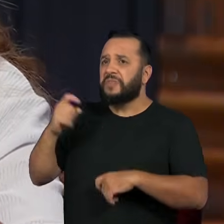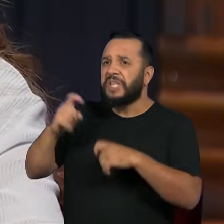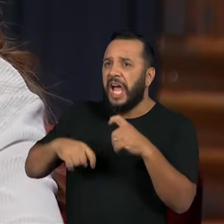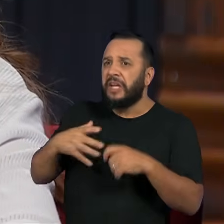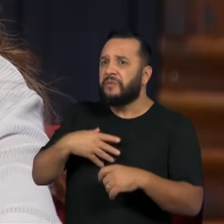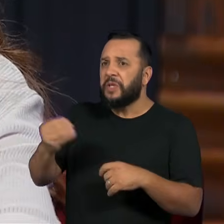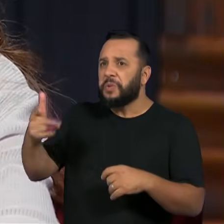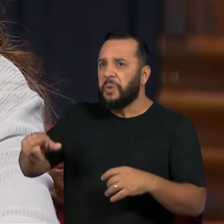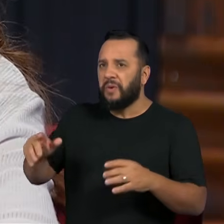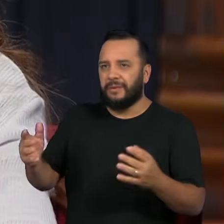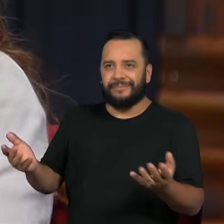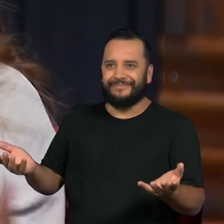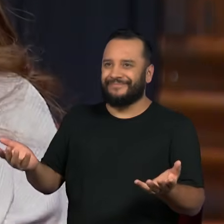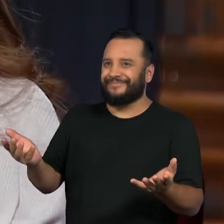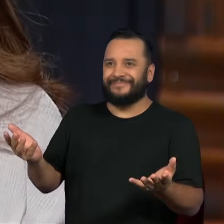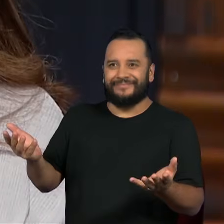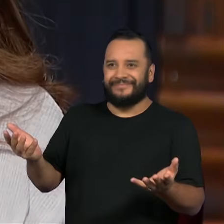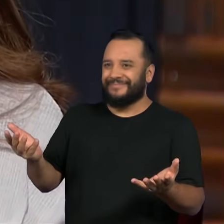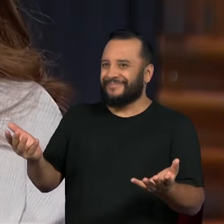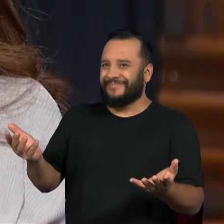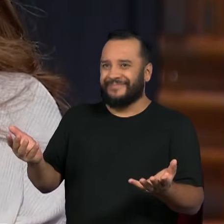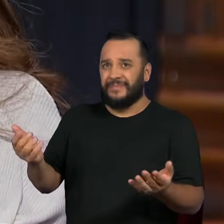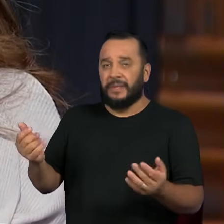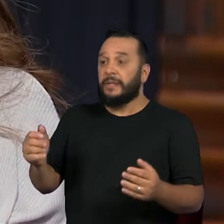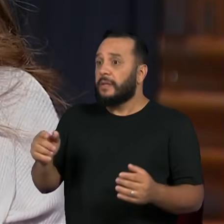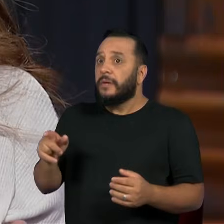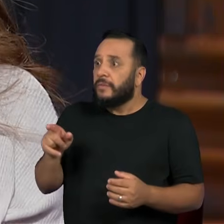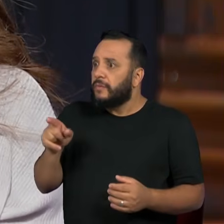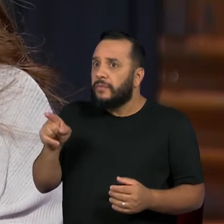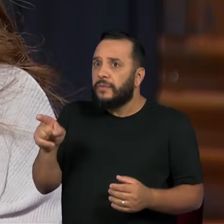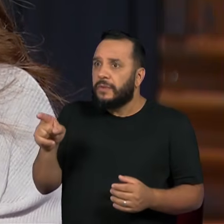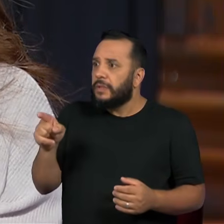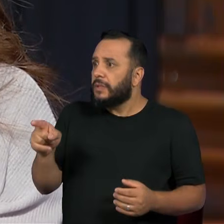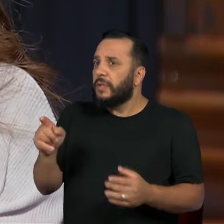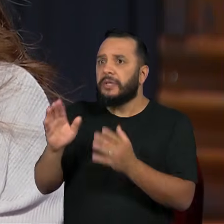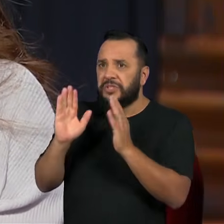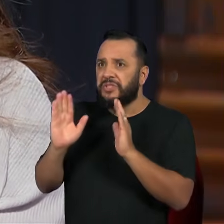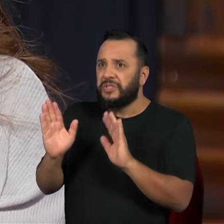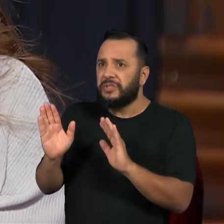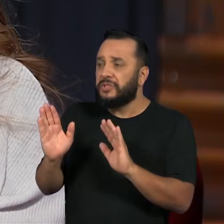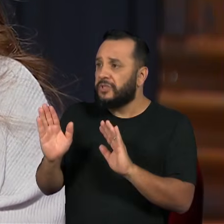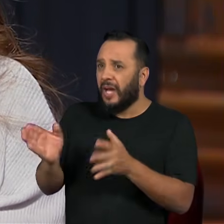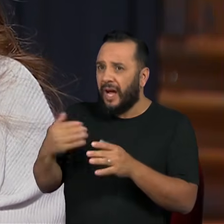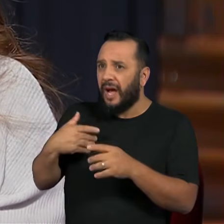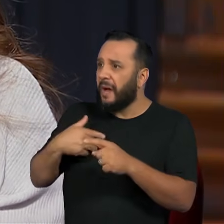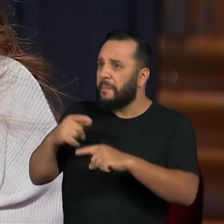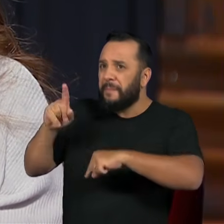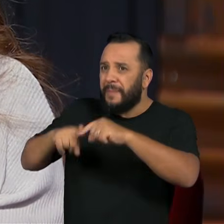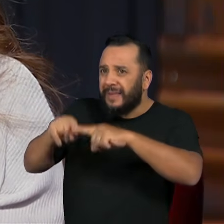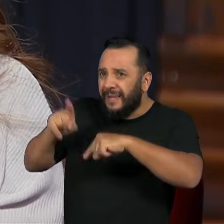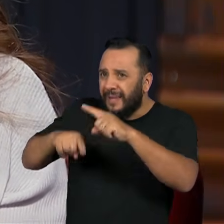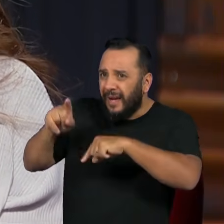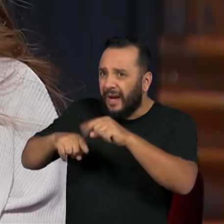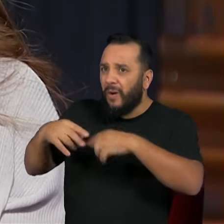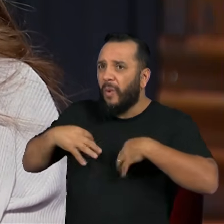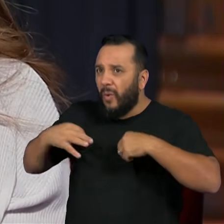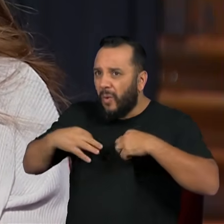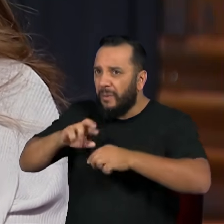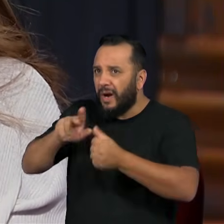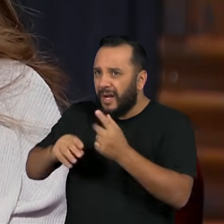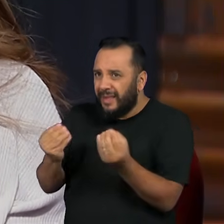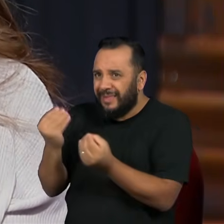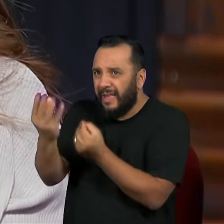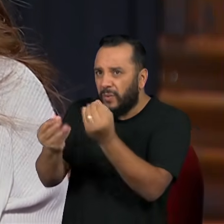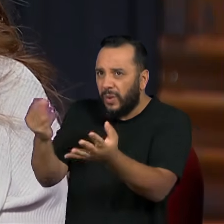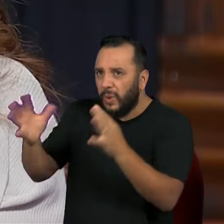alguém fala, mas você já está dando? Já entregou todas as coisas? Ah, Existe um comportamento